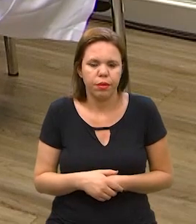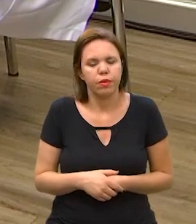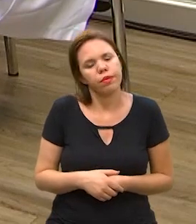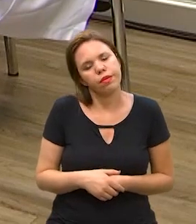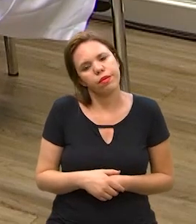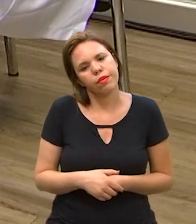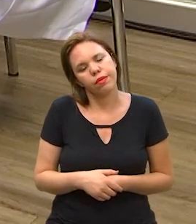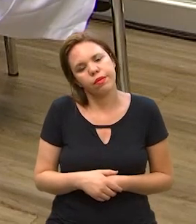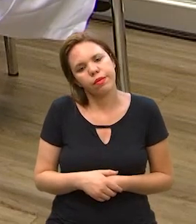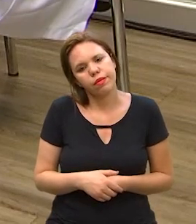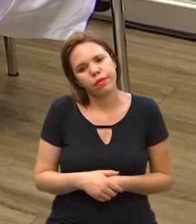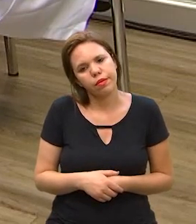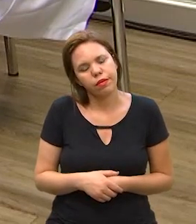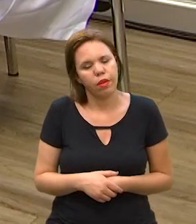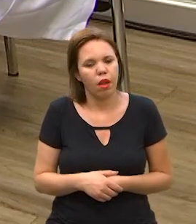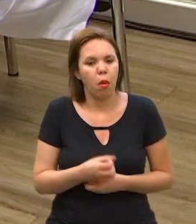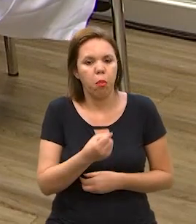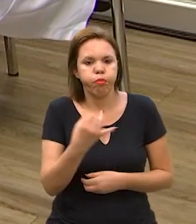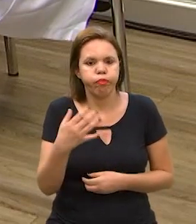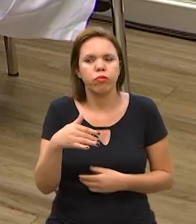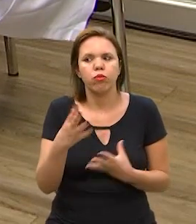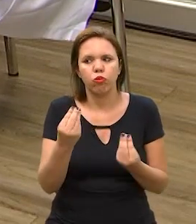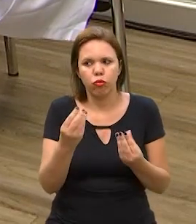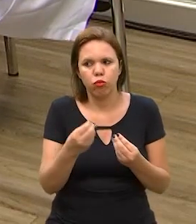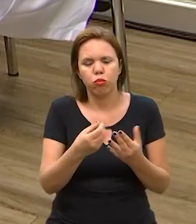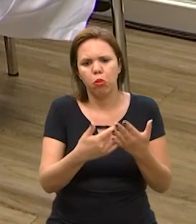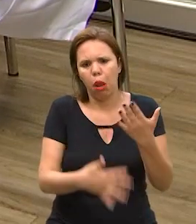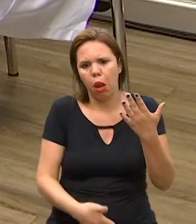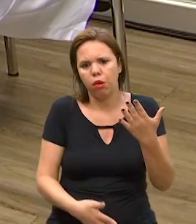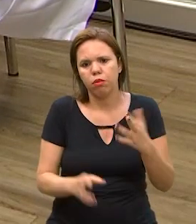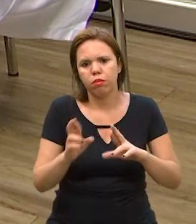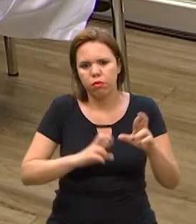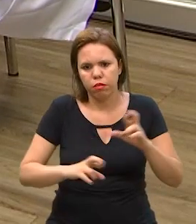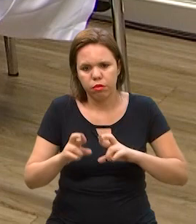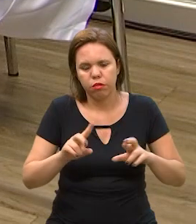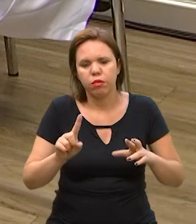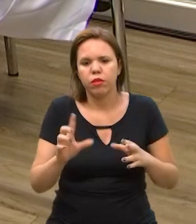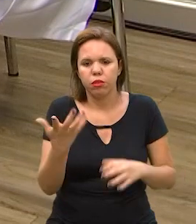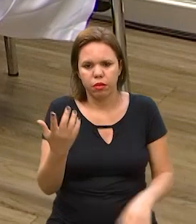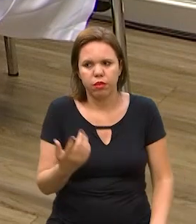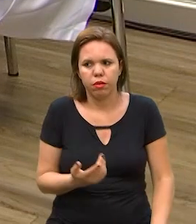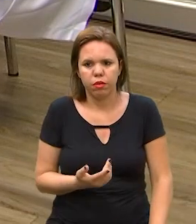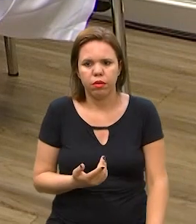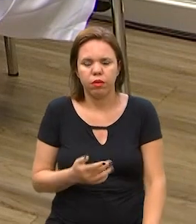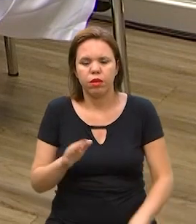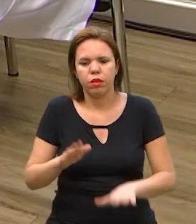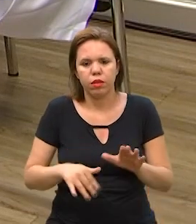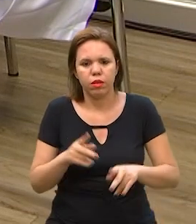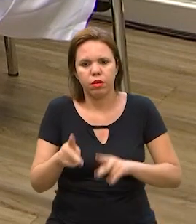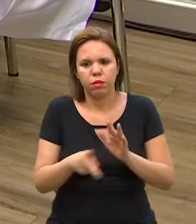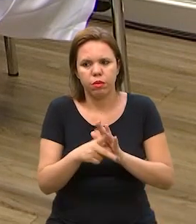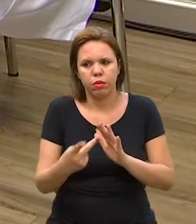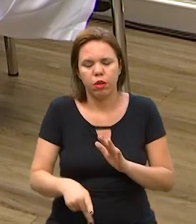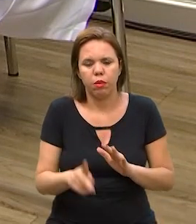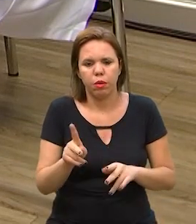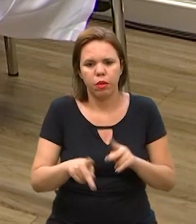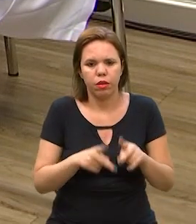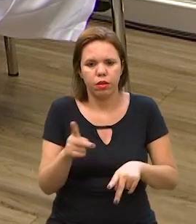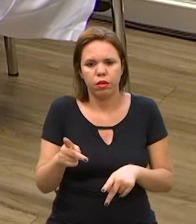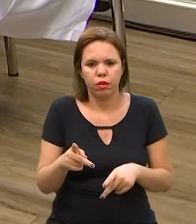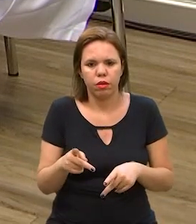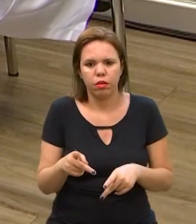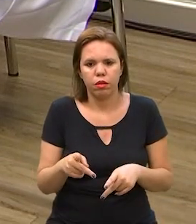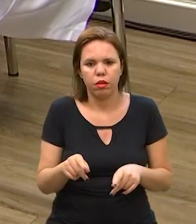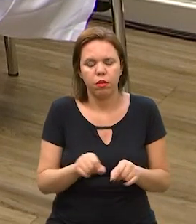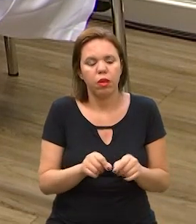né? Um overbook de solicitação de exames, isso acontece. E muitas vezes o próprio